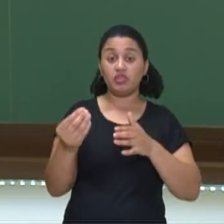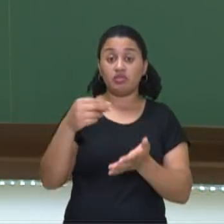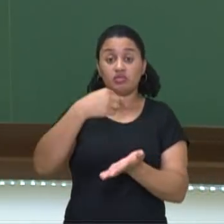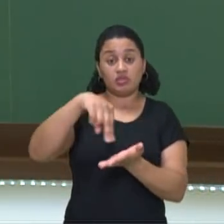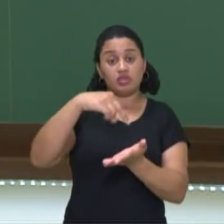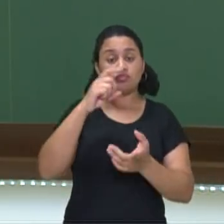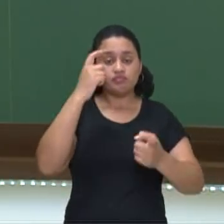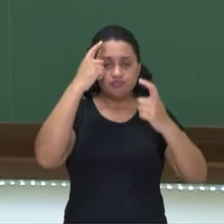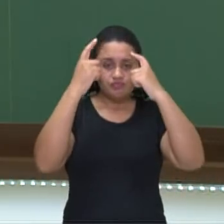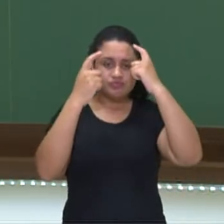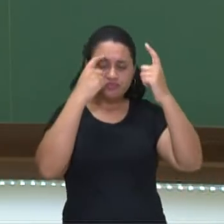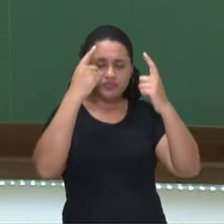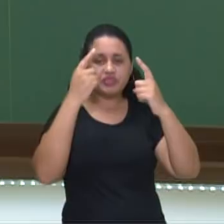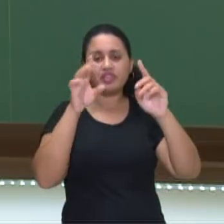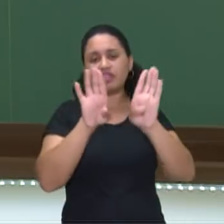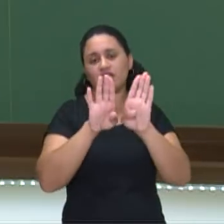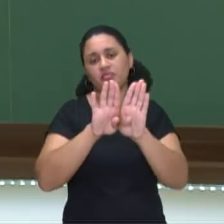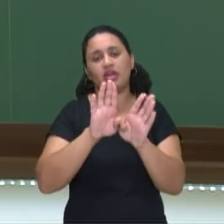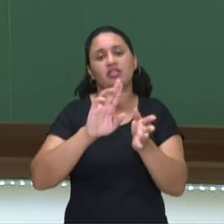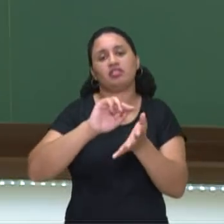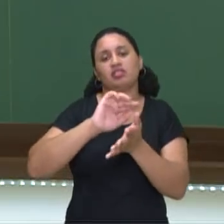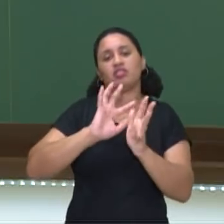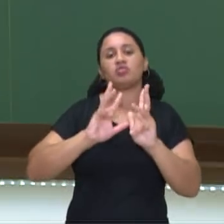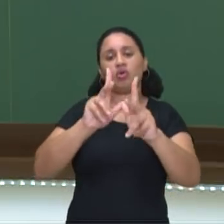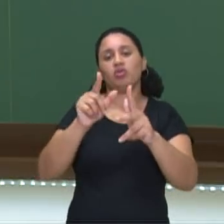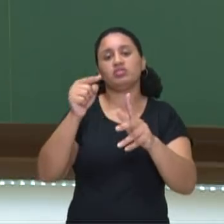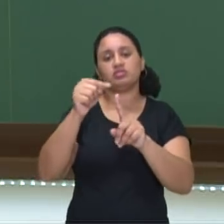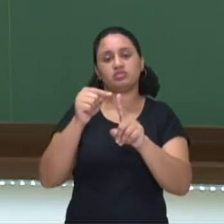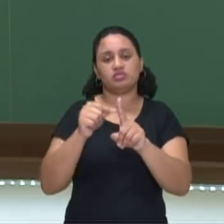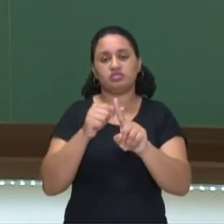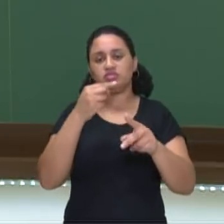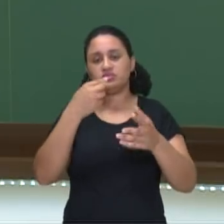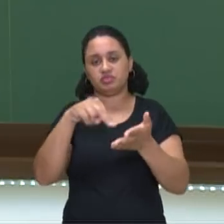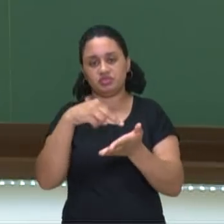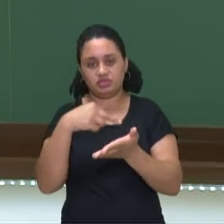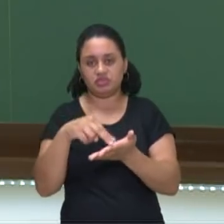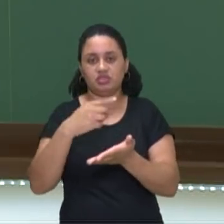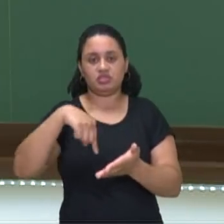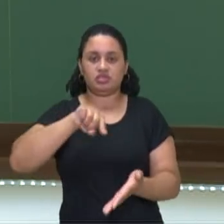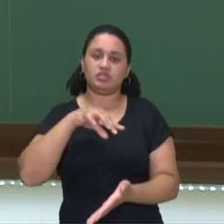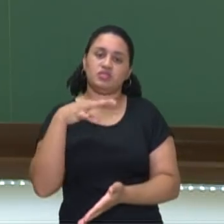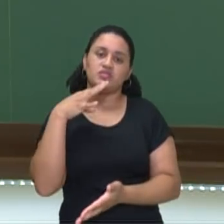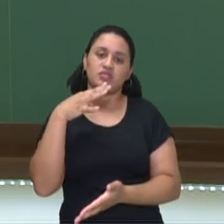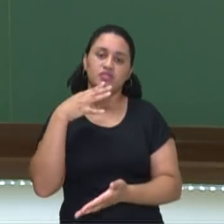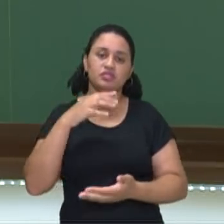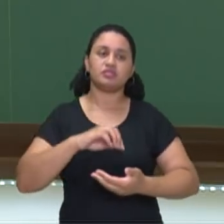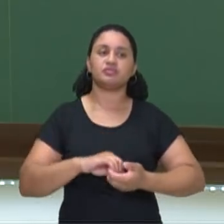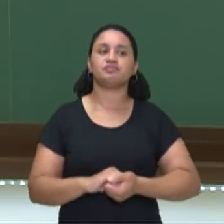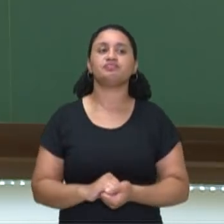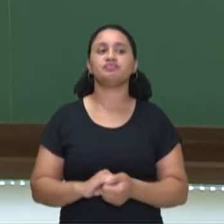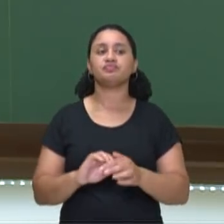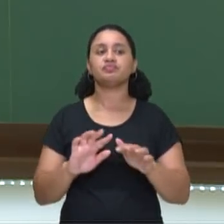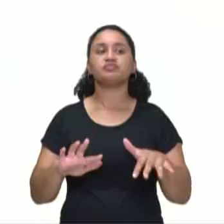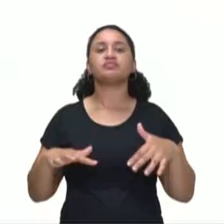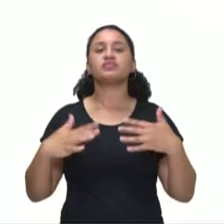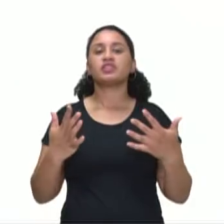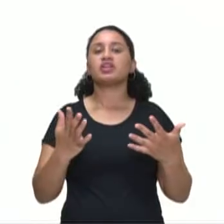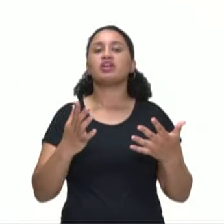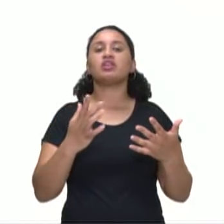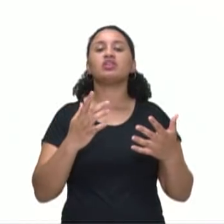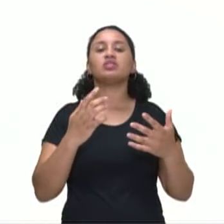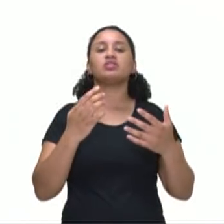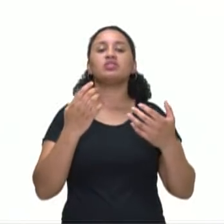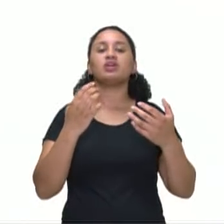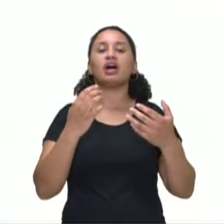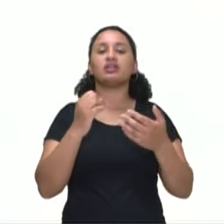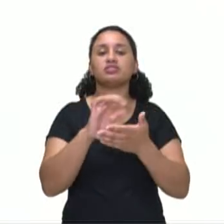dança criativa e, na verdade, dentro de todas as danças, né, que nós conhecemos. Então, exercício